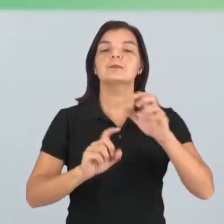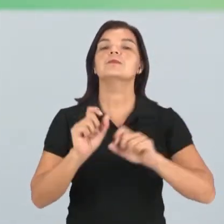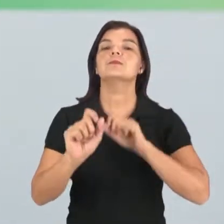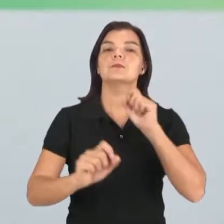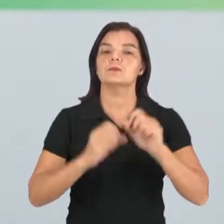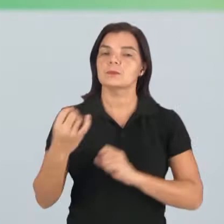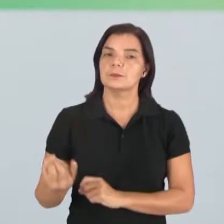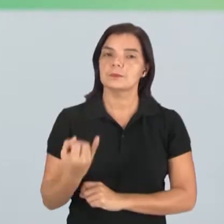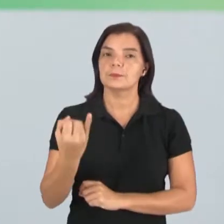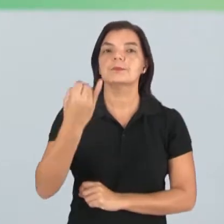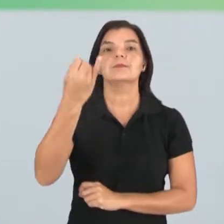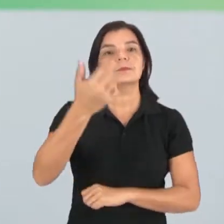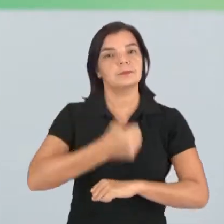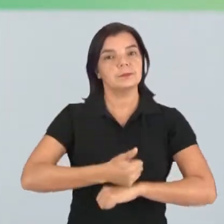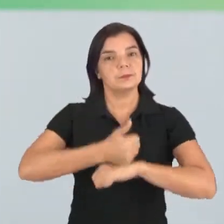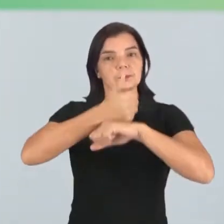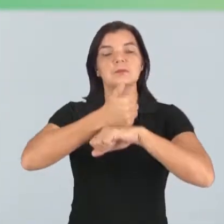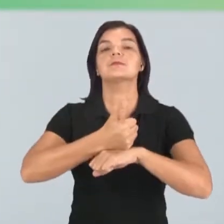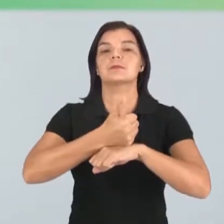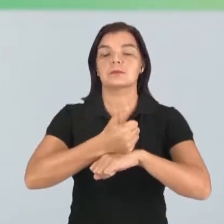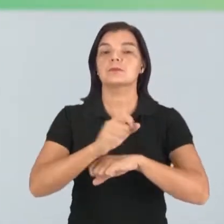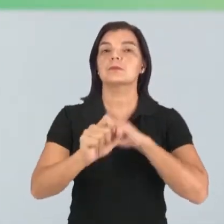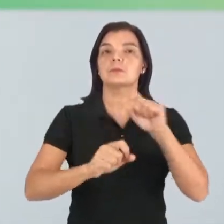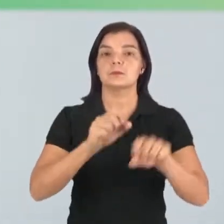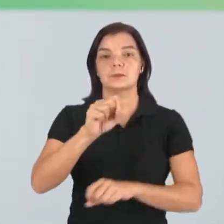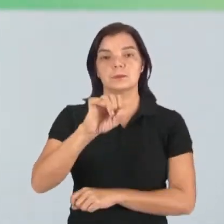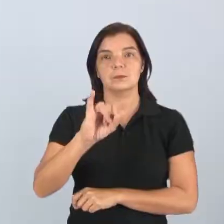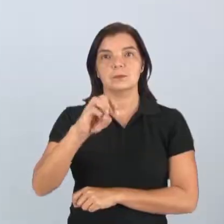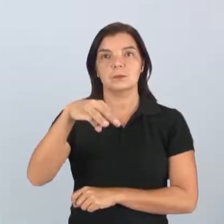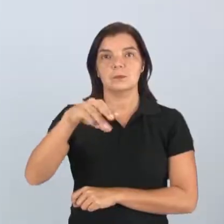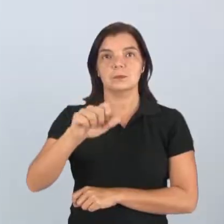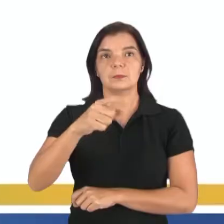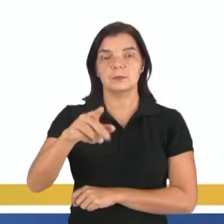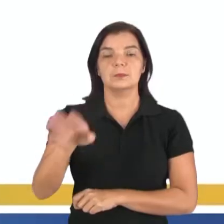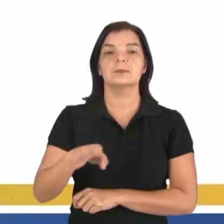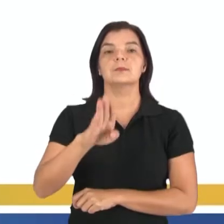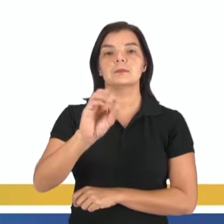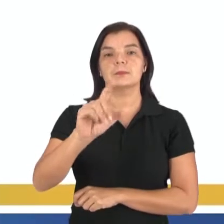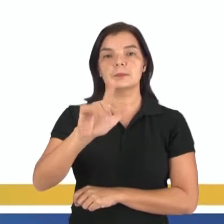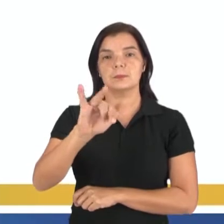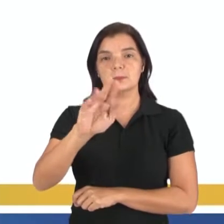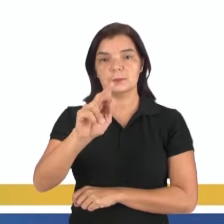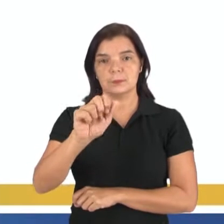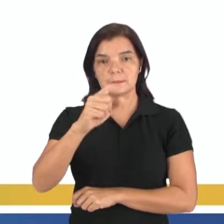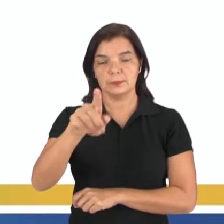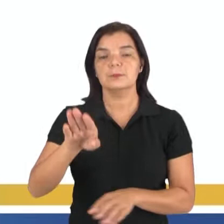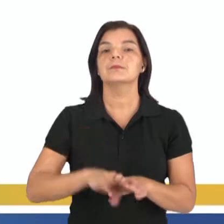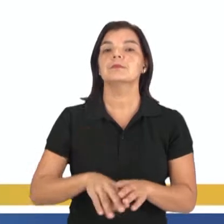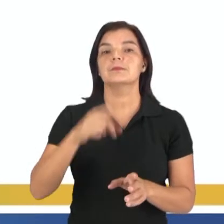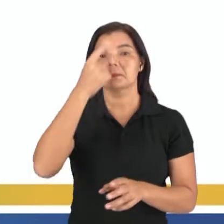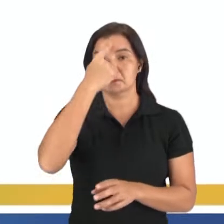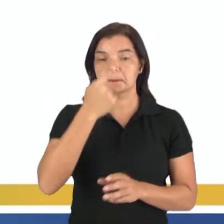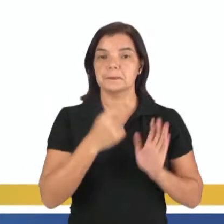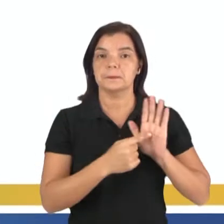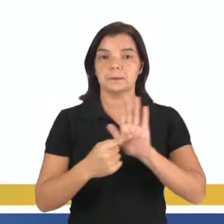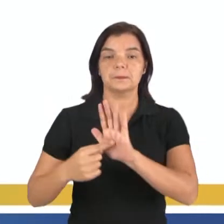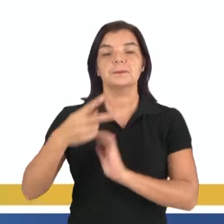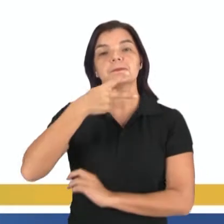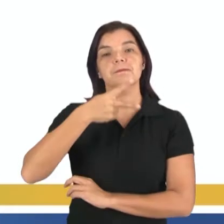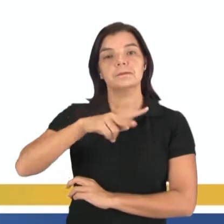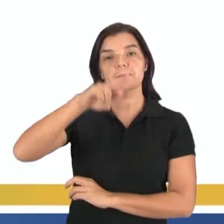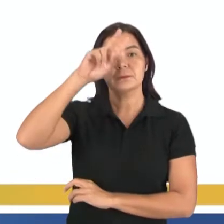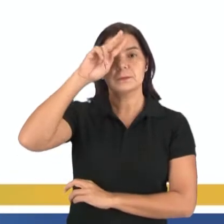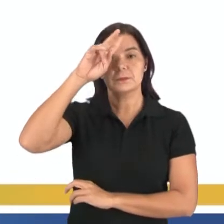um importante líder, que foi o Simão Bolívar, que é esse moço que está aí na imagem. E na região do Peru, que era o